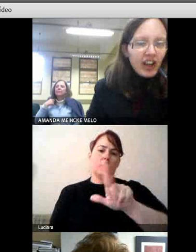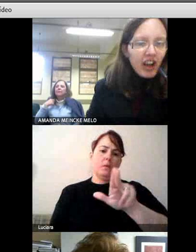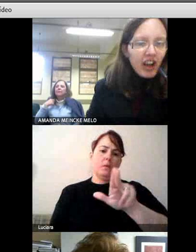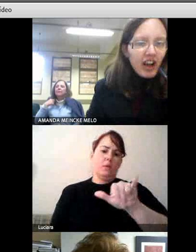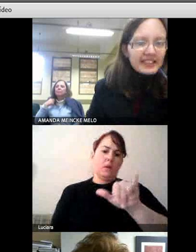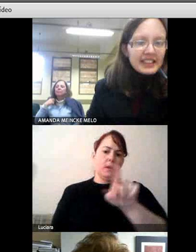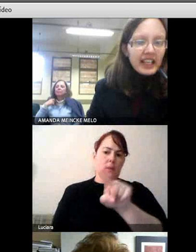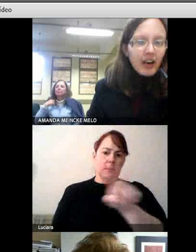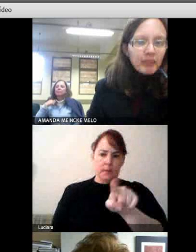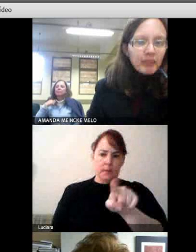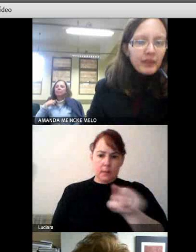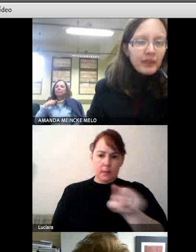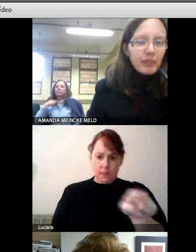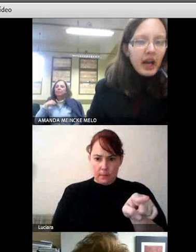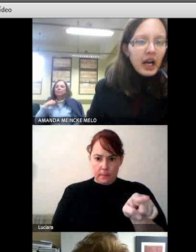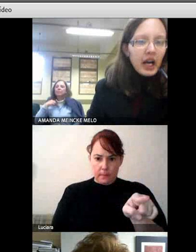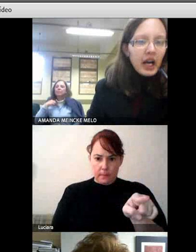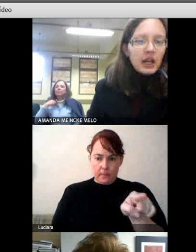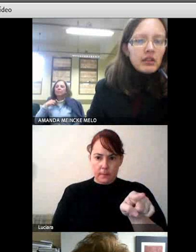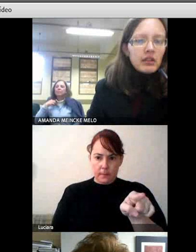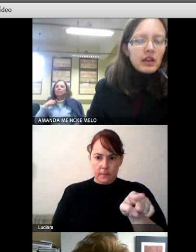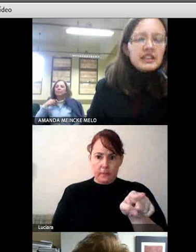Ele coloca aqui, ó.